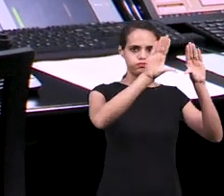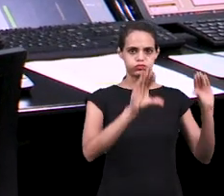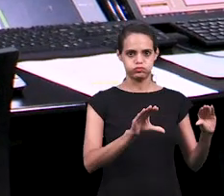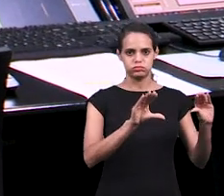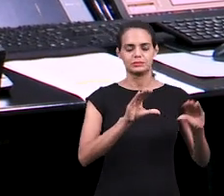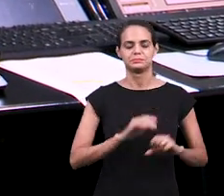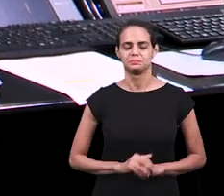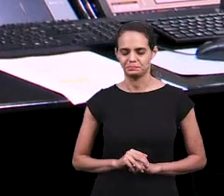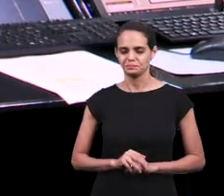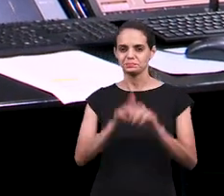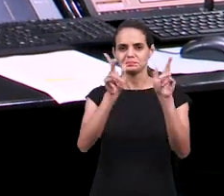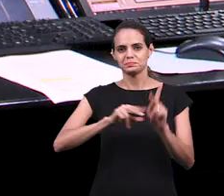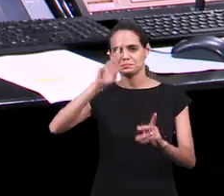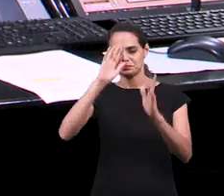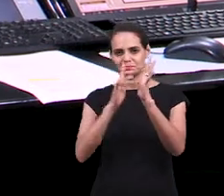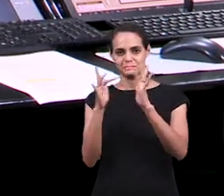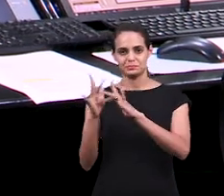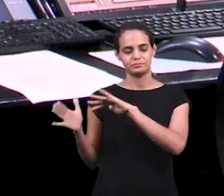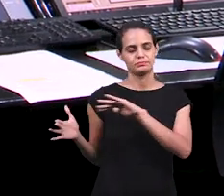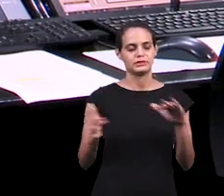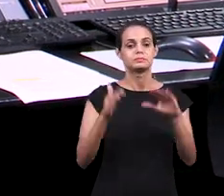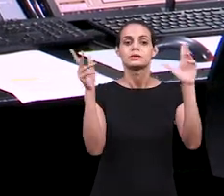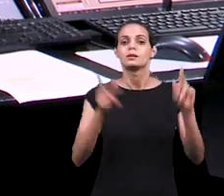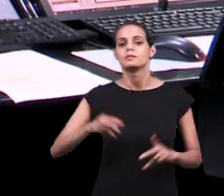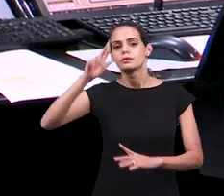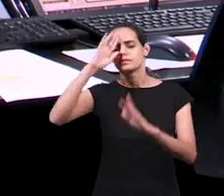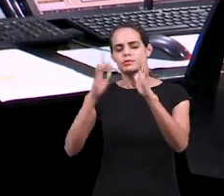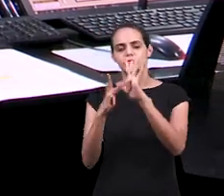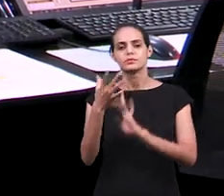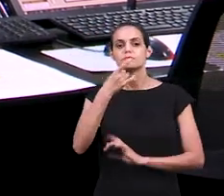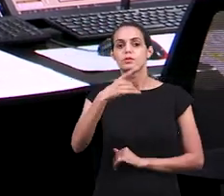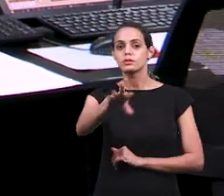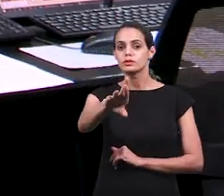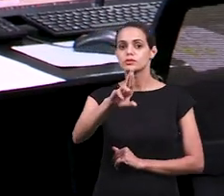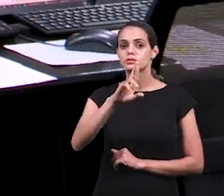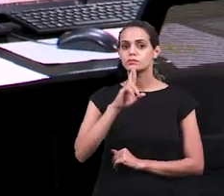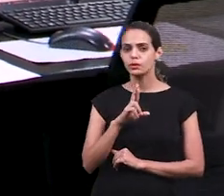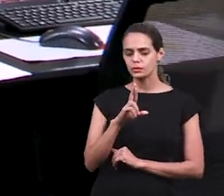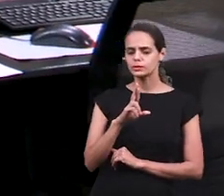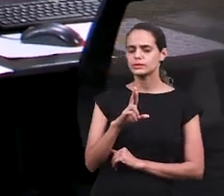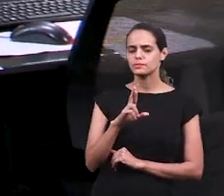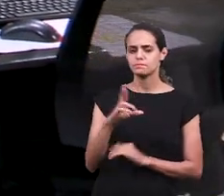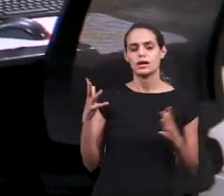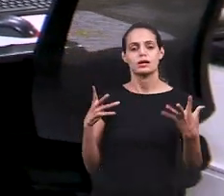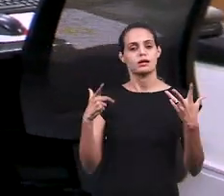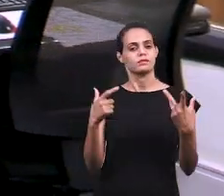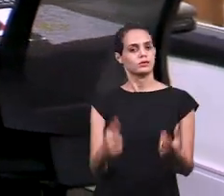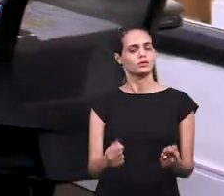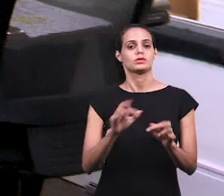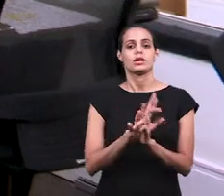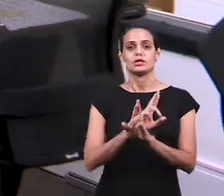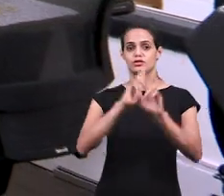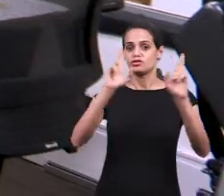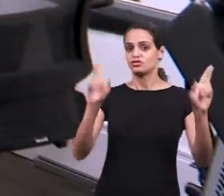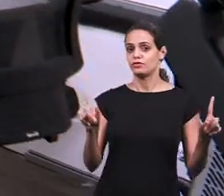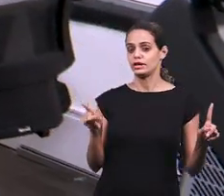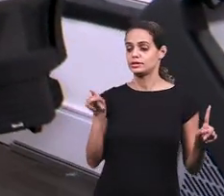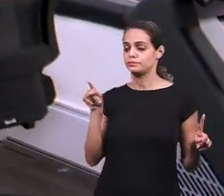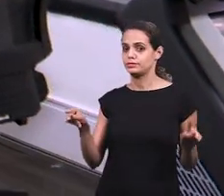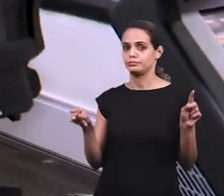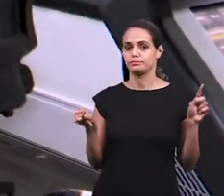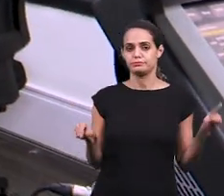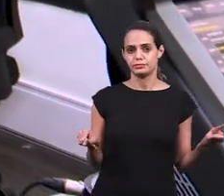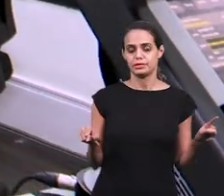muito obrigado pela sua participação, a paz do Senhor para você também. E o que é notável é a sua resposta, que você colocou muito bem a